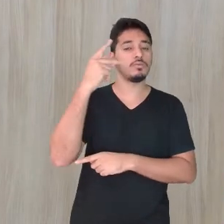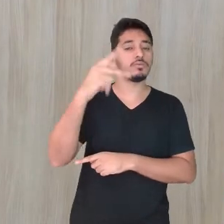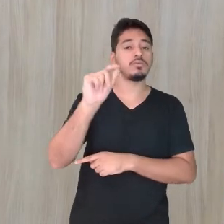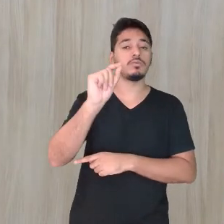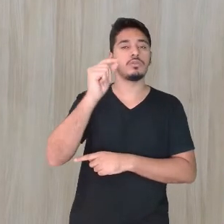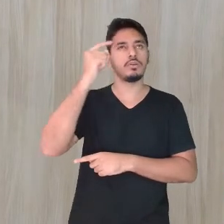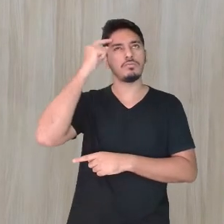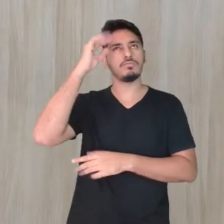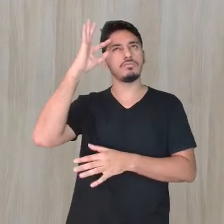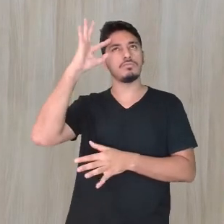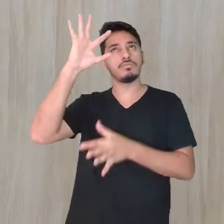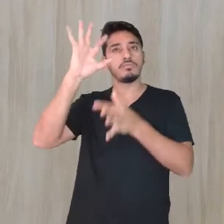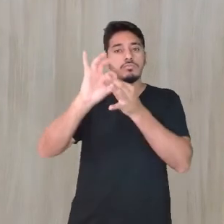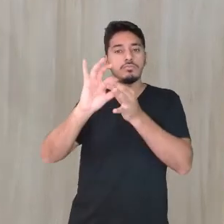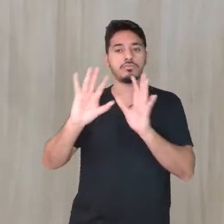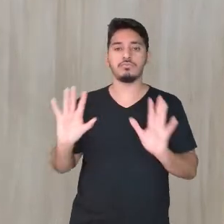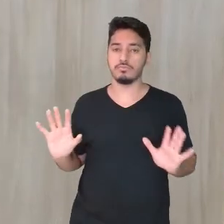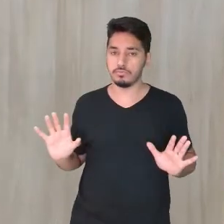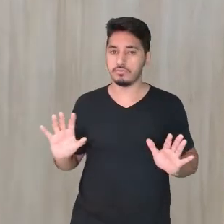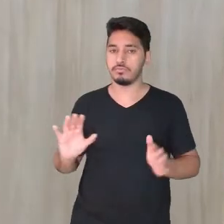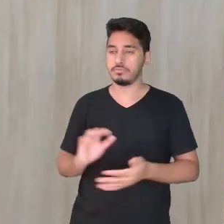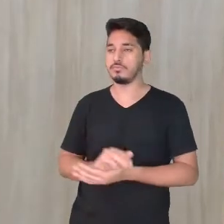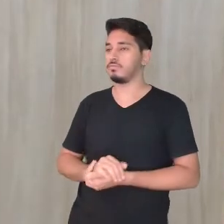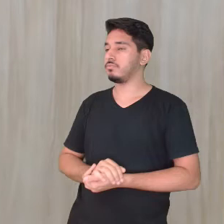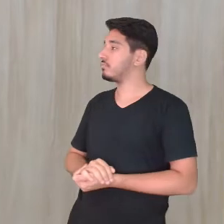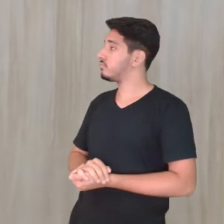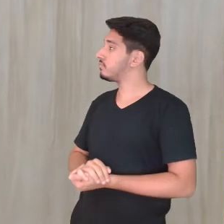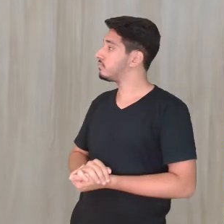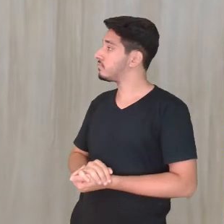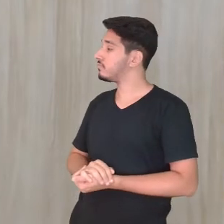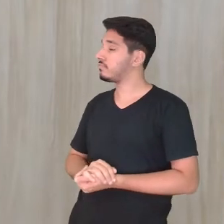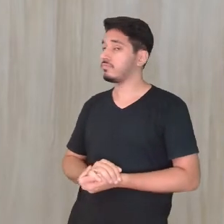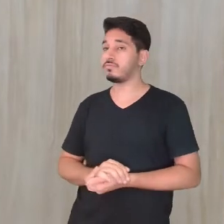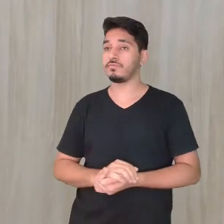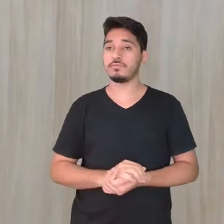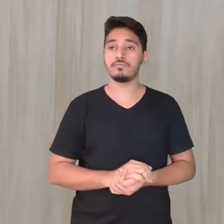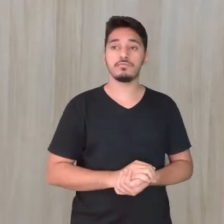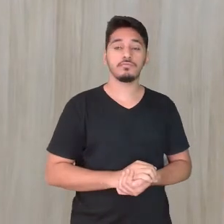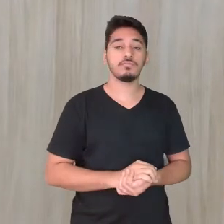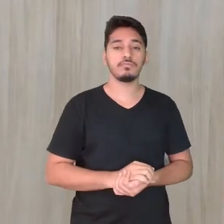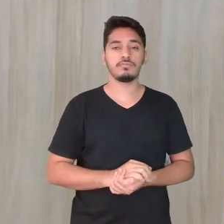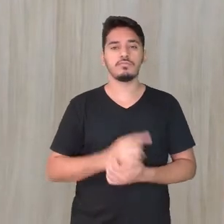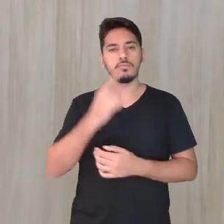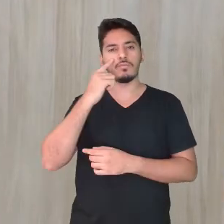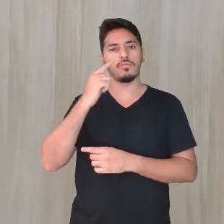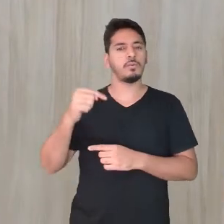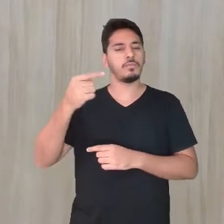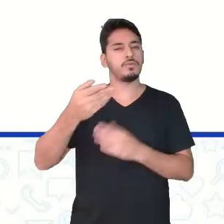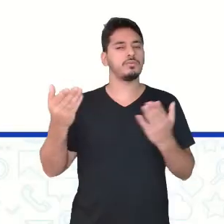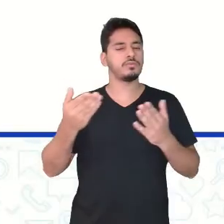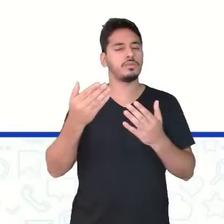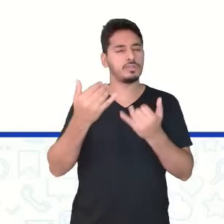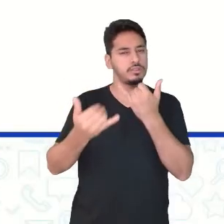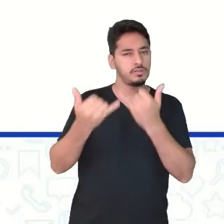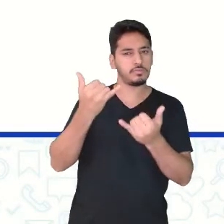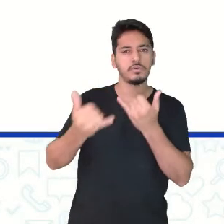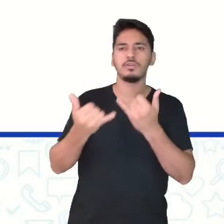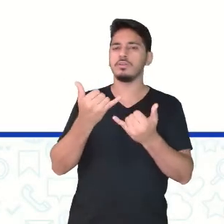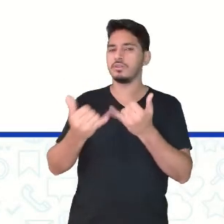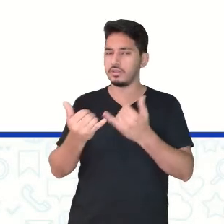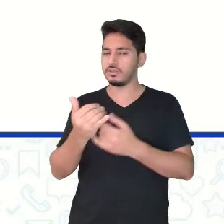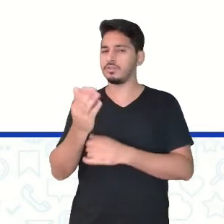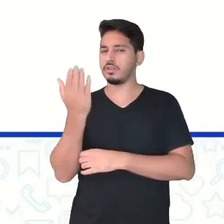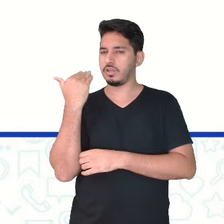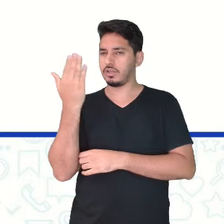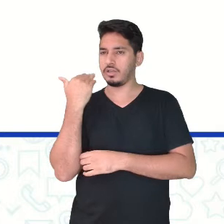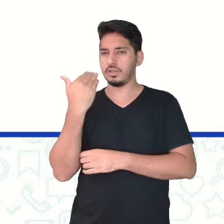seu raciocínio lógico. Exatamente. Vamos trabalhar muito com isso aqui. Olha a próxima. Parecida com o que a gente fez na aula do 8º ano aí, ó.